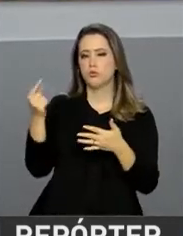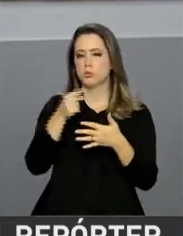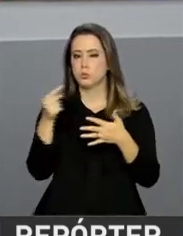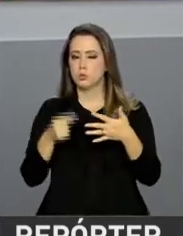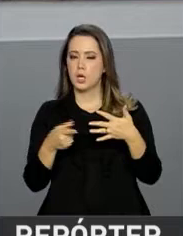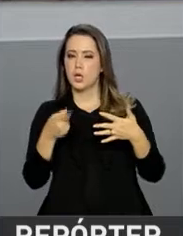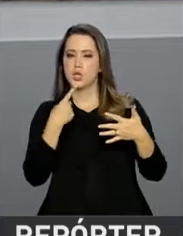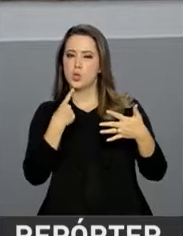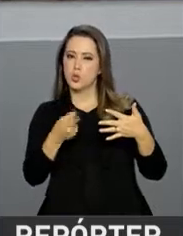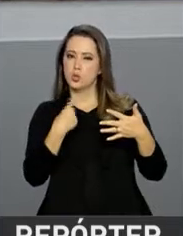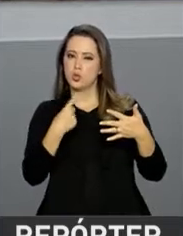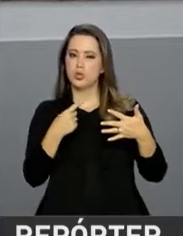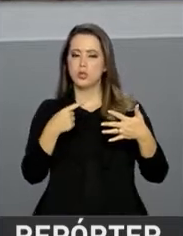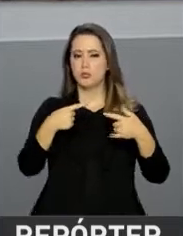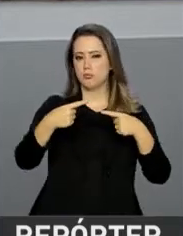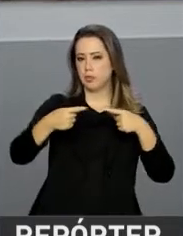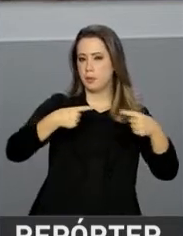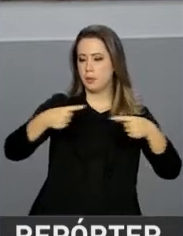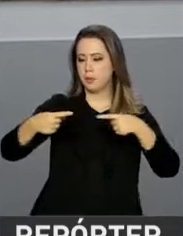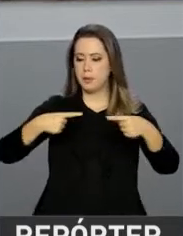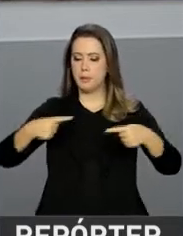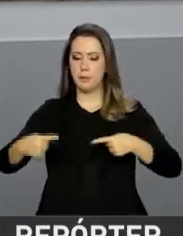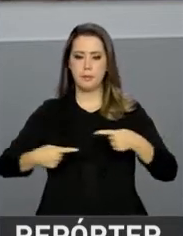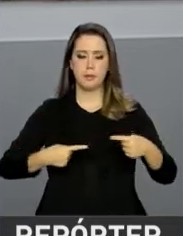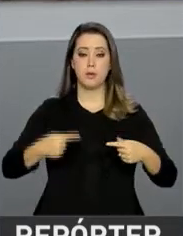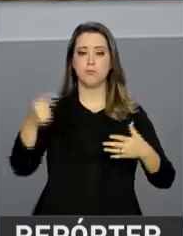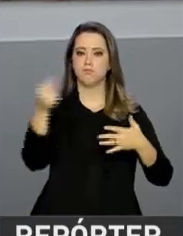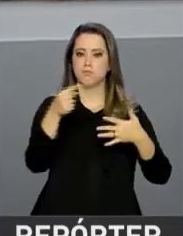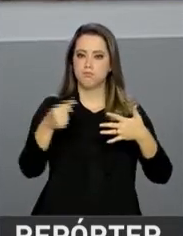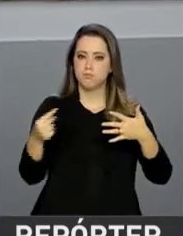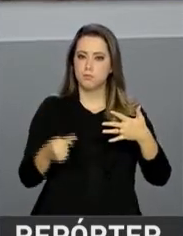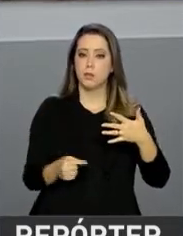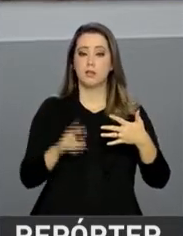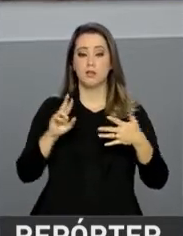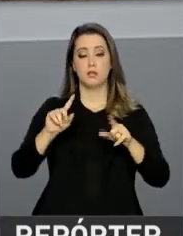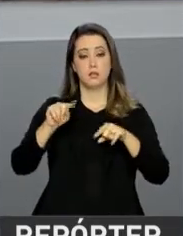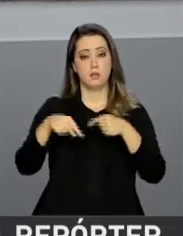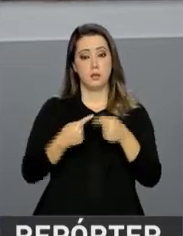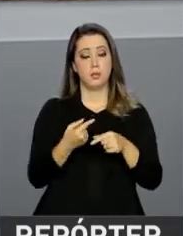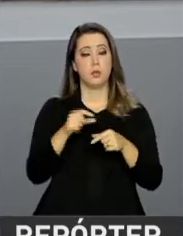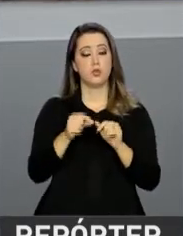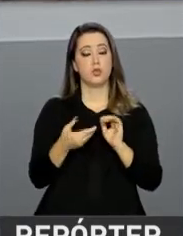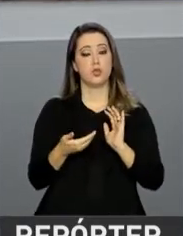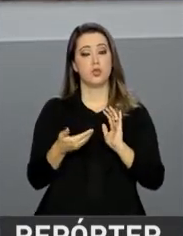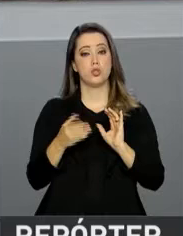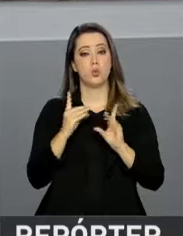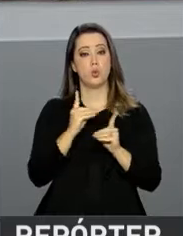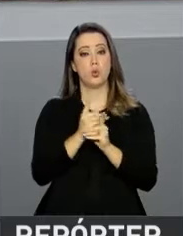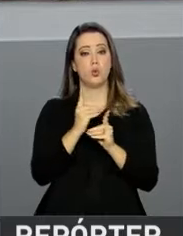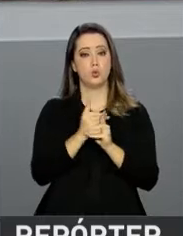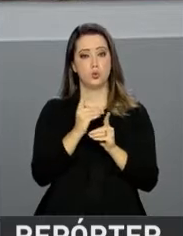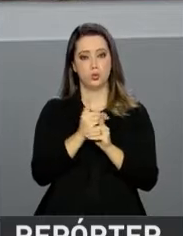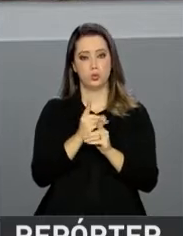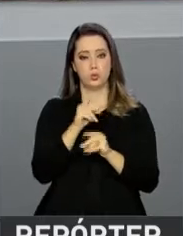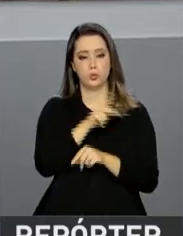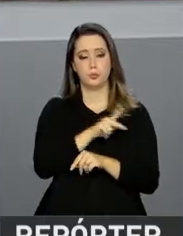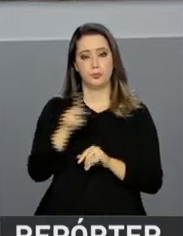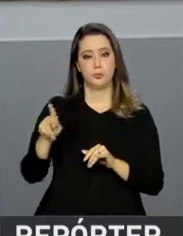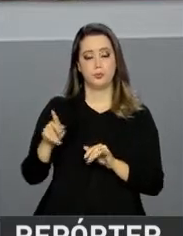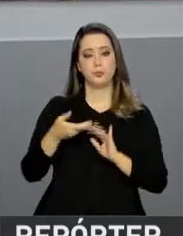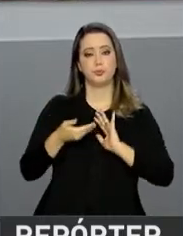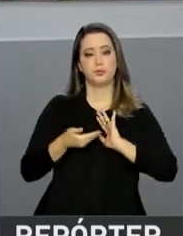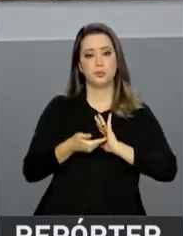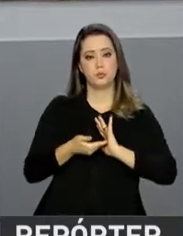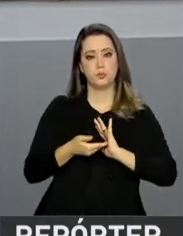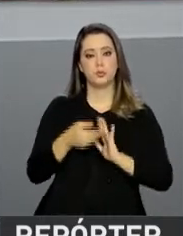previdência para garantir a aprovação da proposta na câmara após encontro nesta manhã com o presidente da câmara dos deputados rodrigo maia